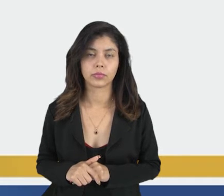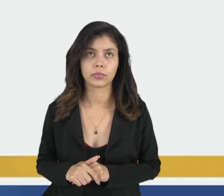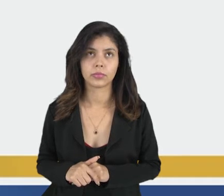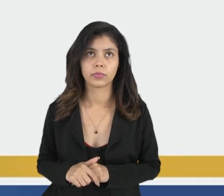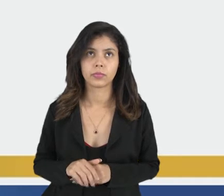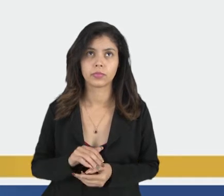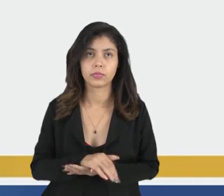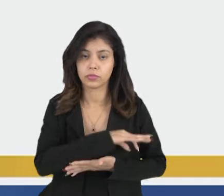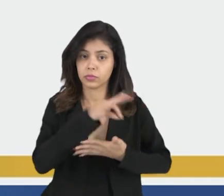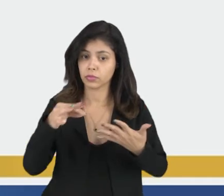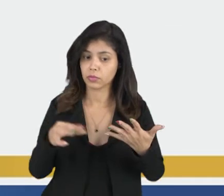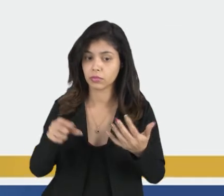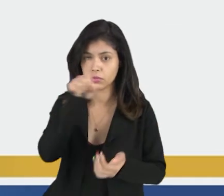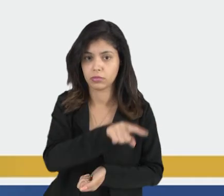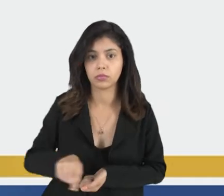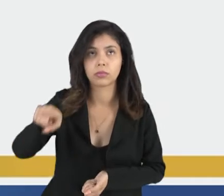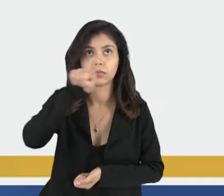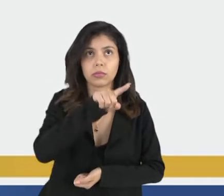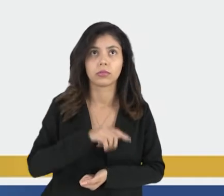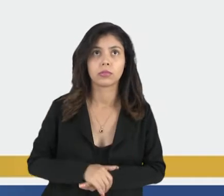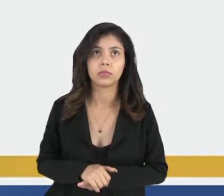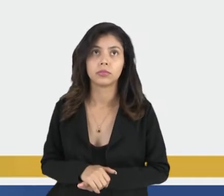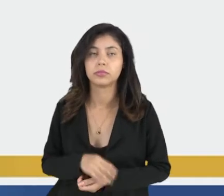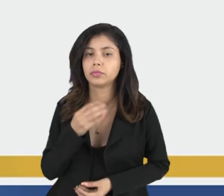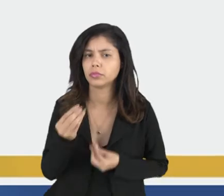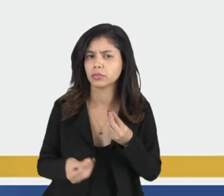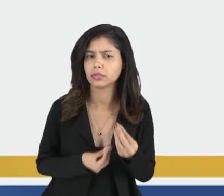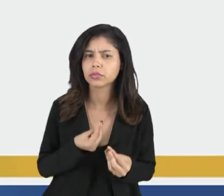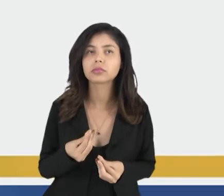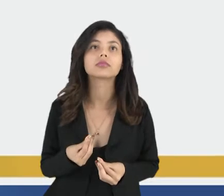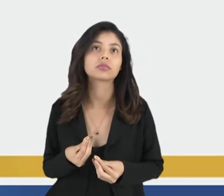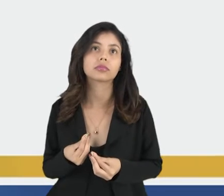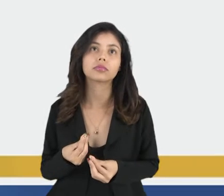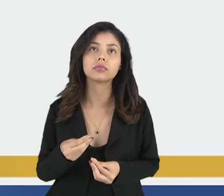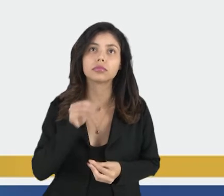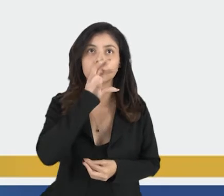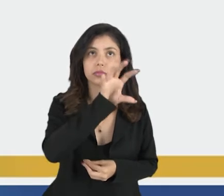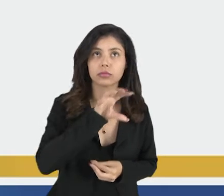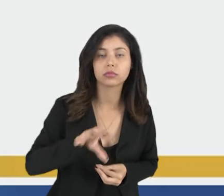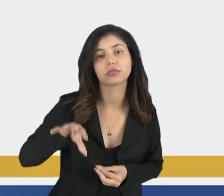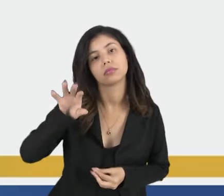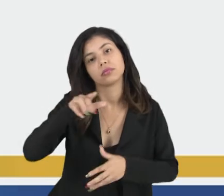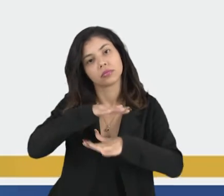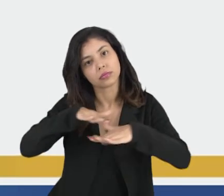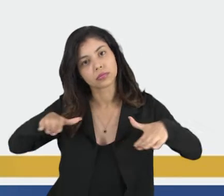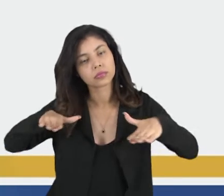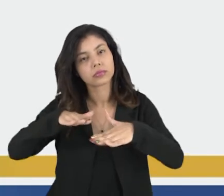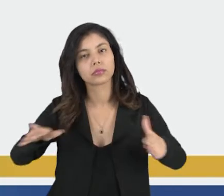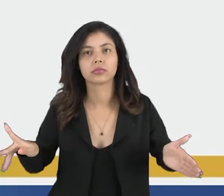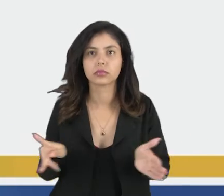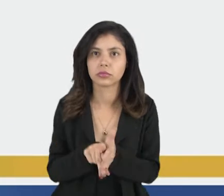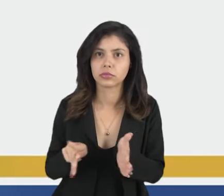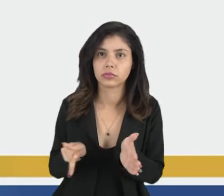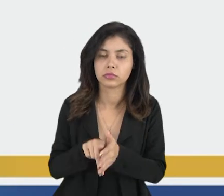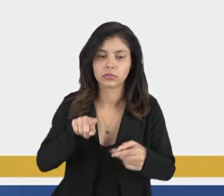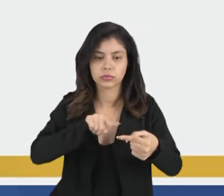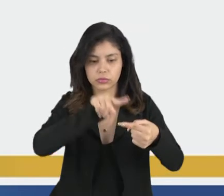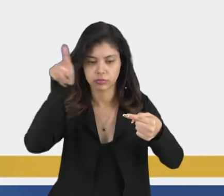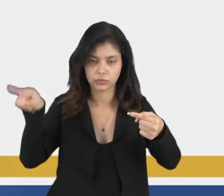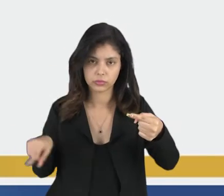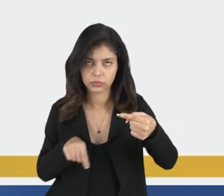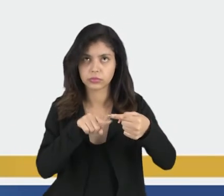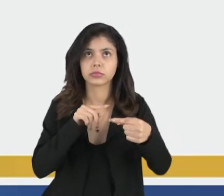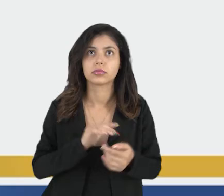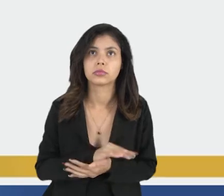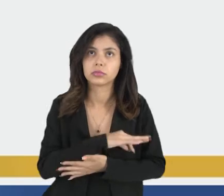E os elementos do círculo? Como o círculo é uma região do plano determinada por uma circunferência,